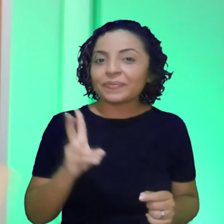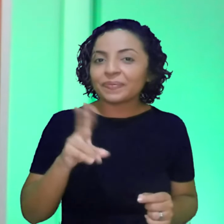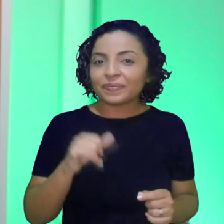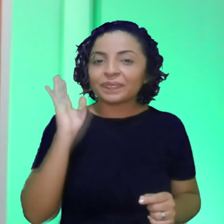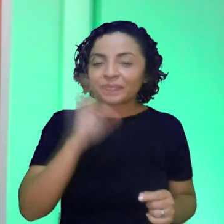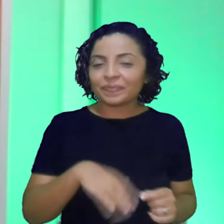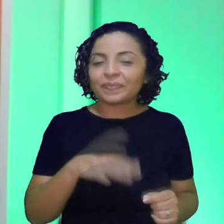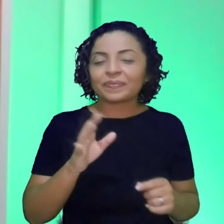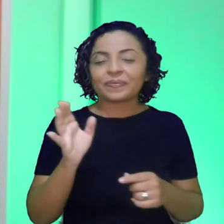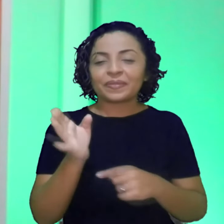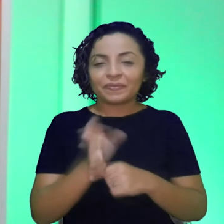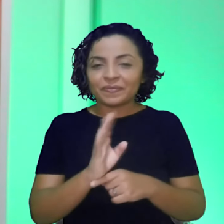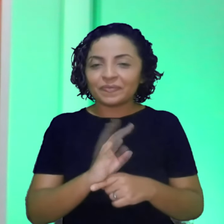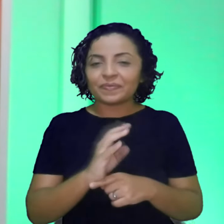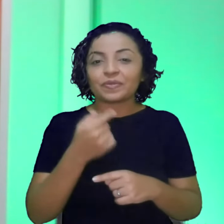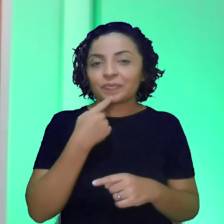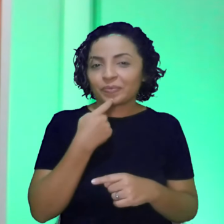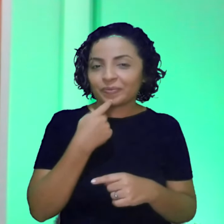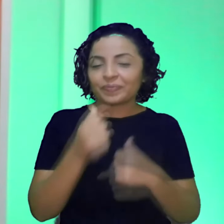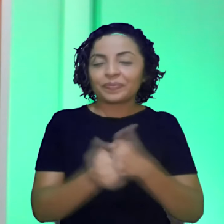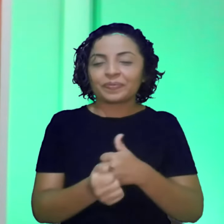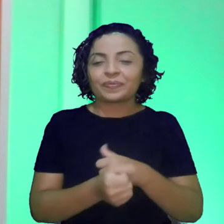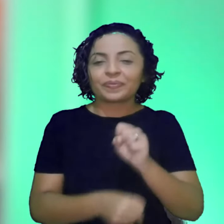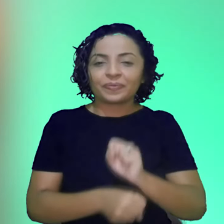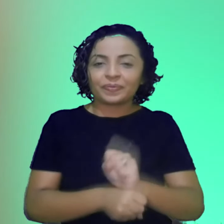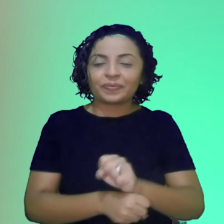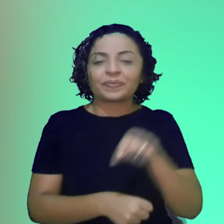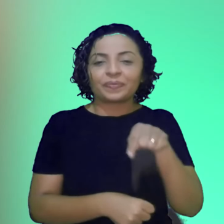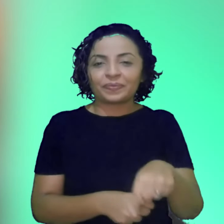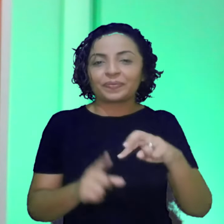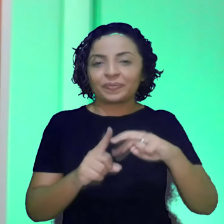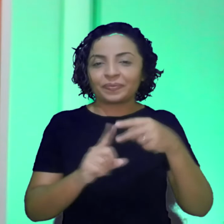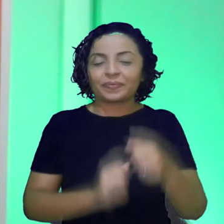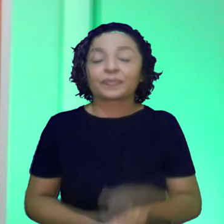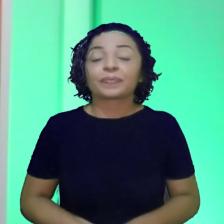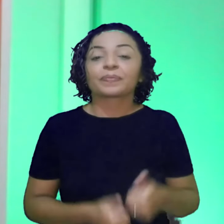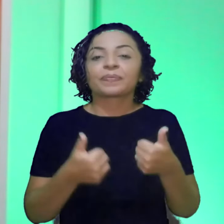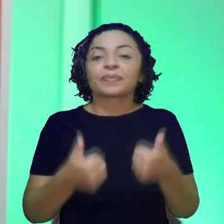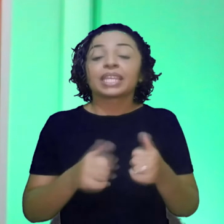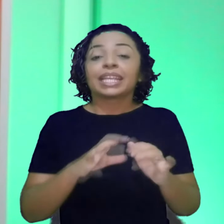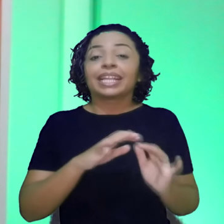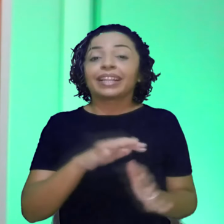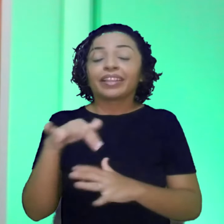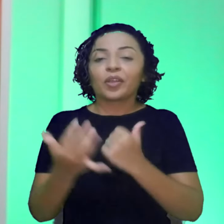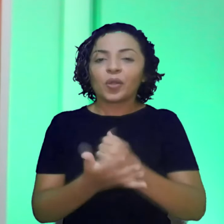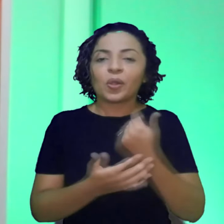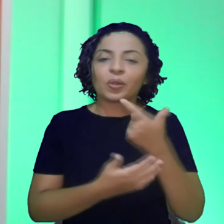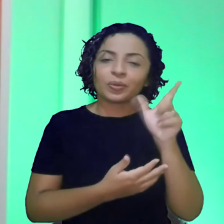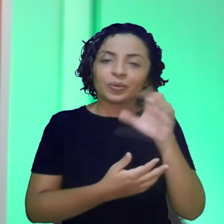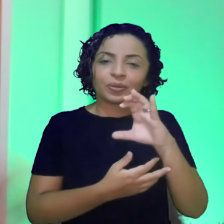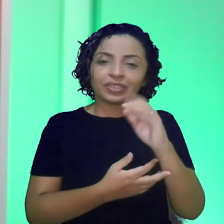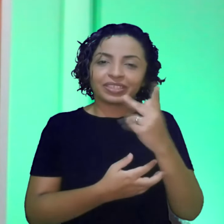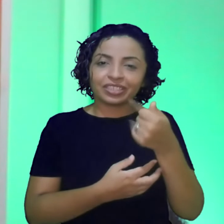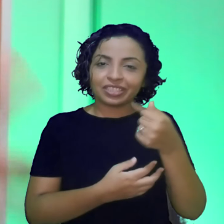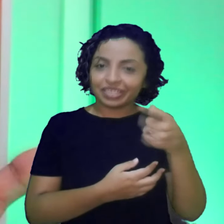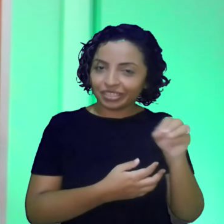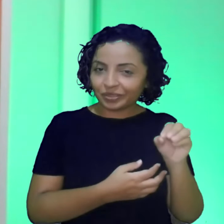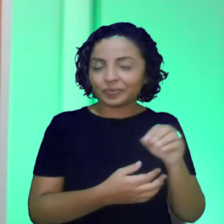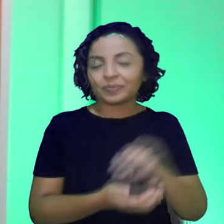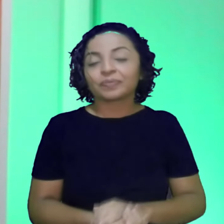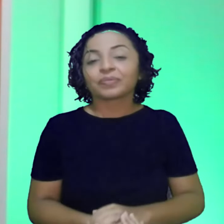vai trazer o vídeo de Em Ondas em breve, fique ligado aqui no canal. Bom, pessoal da Chão Editora,